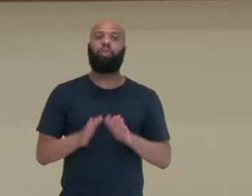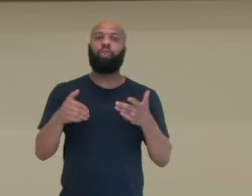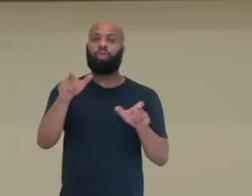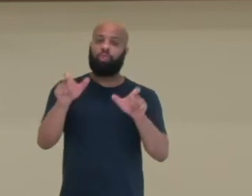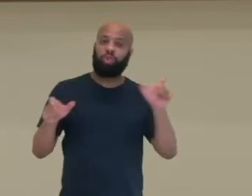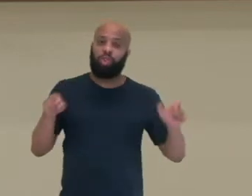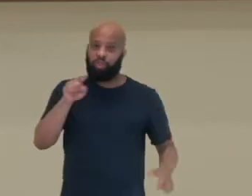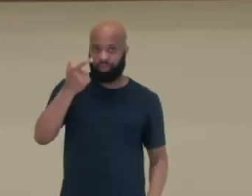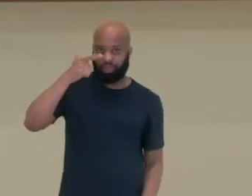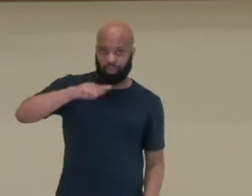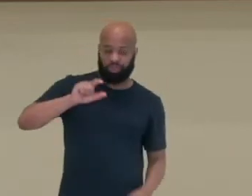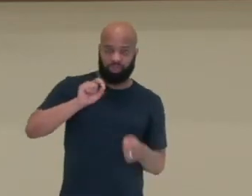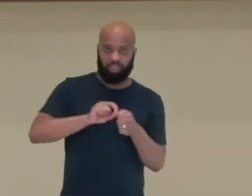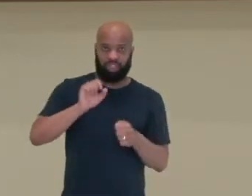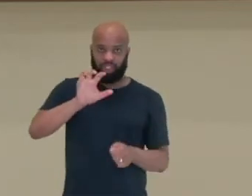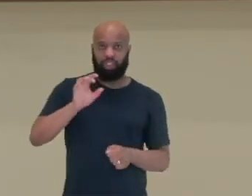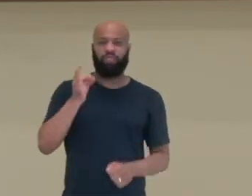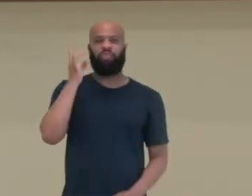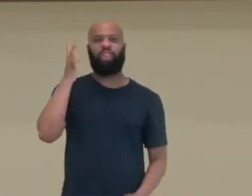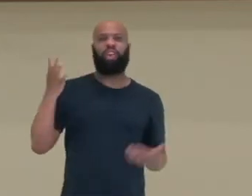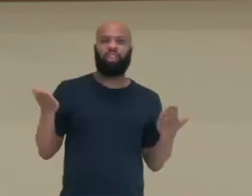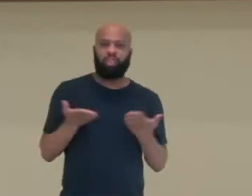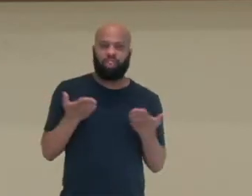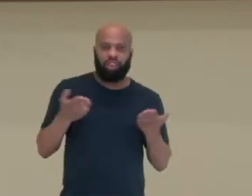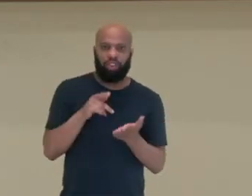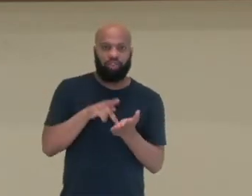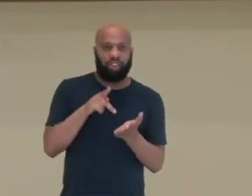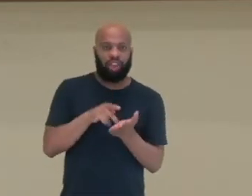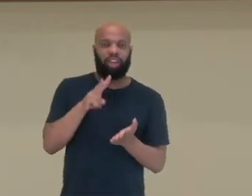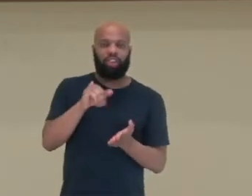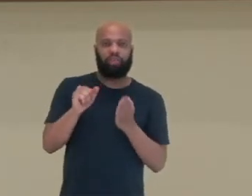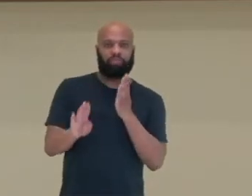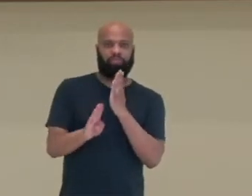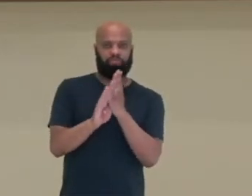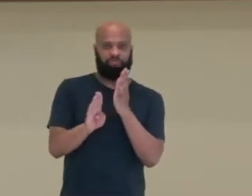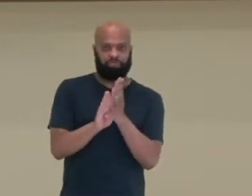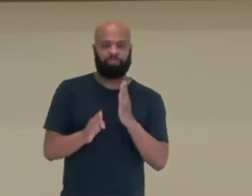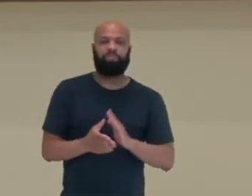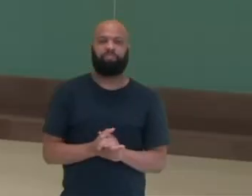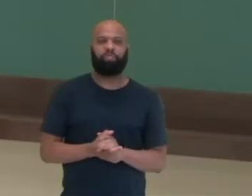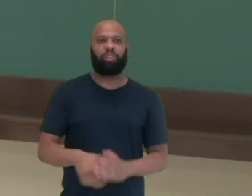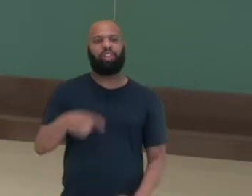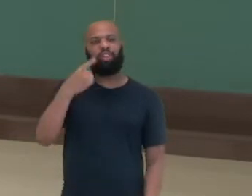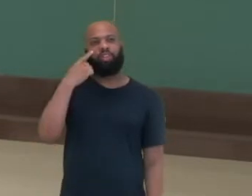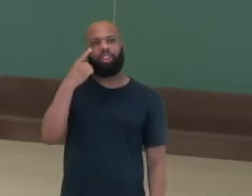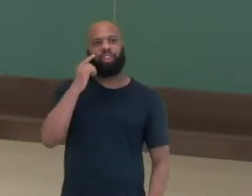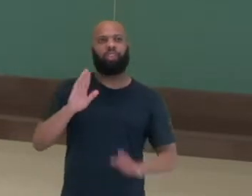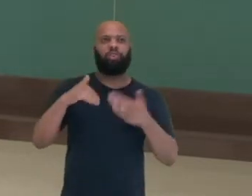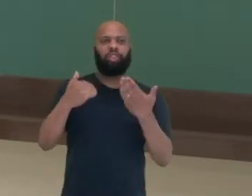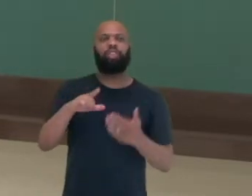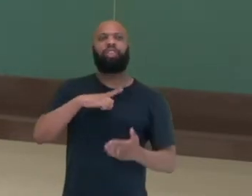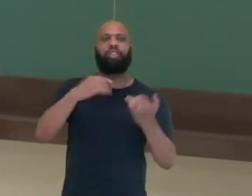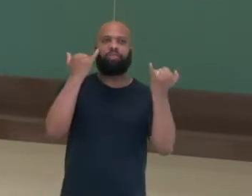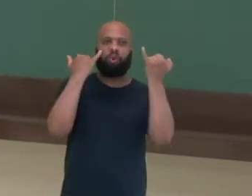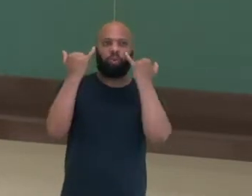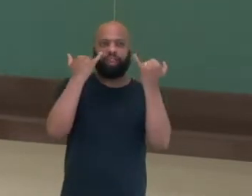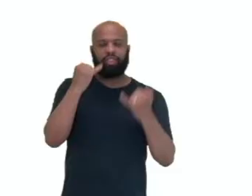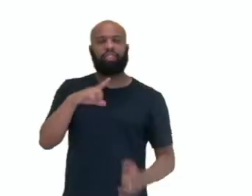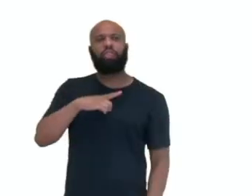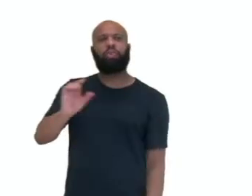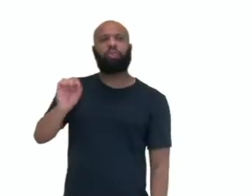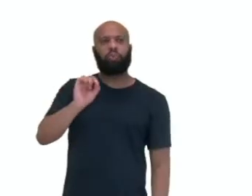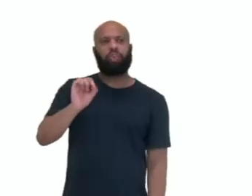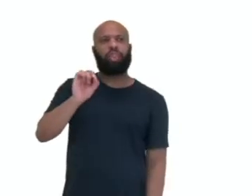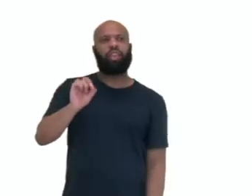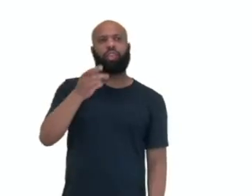E aí, pessoal, conseguiram? Ah, acho que ficou fácil essa, né, de identificar. Olha aqui comigo, então. Olha lá, né? Então, a informação em destaque,